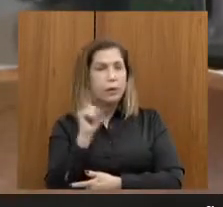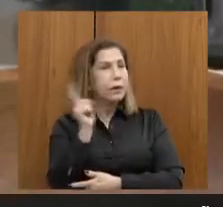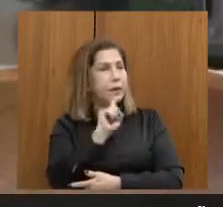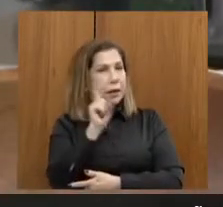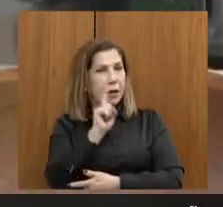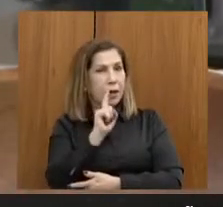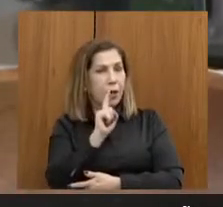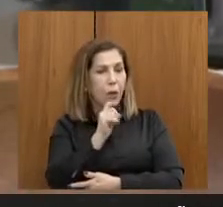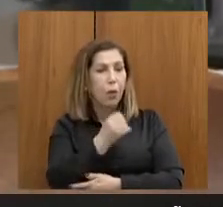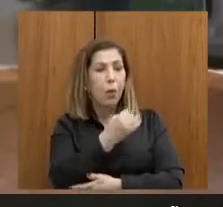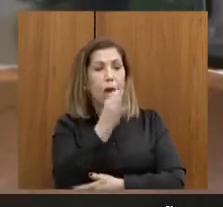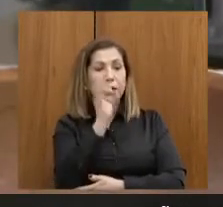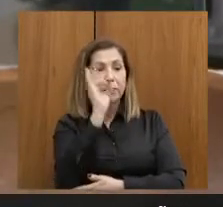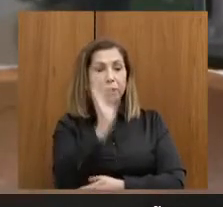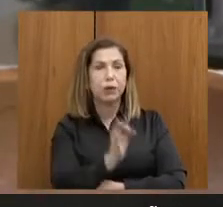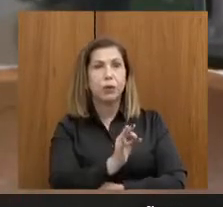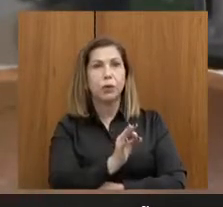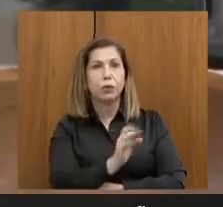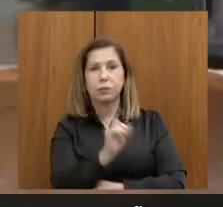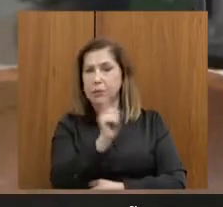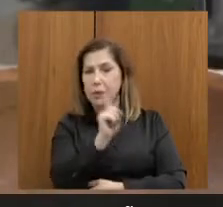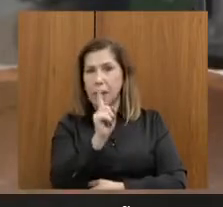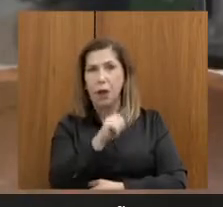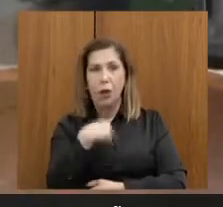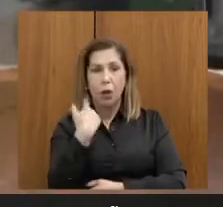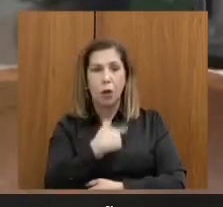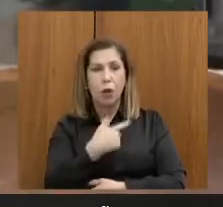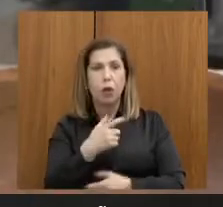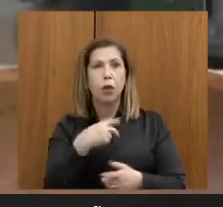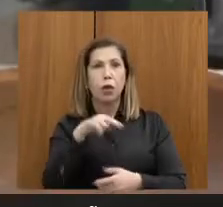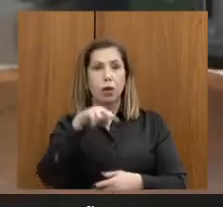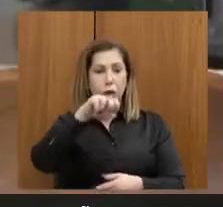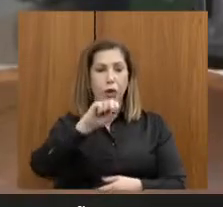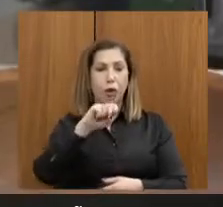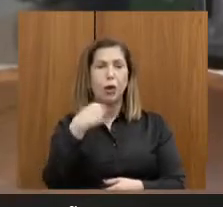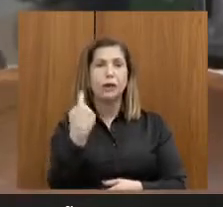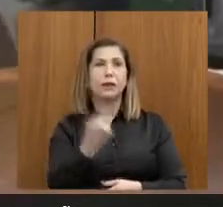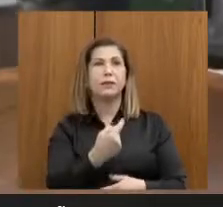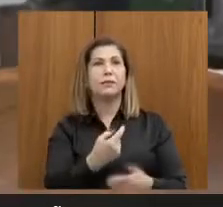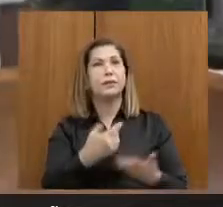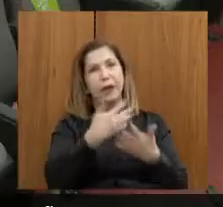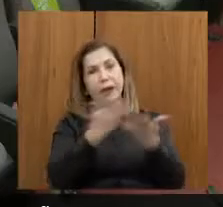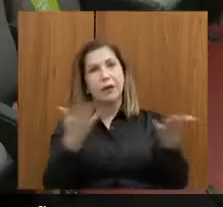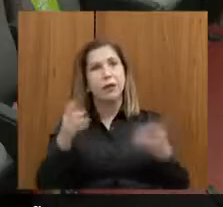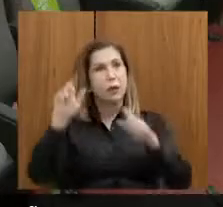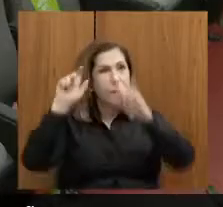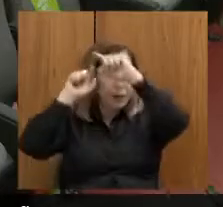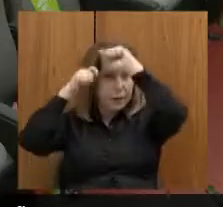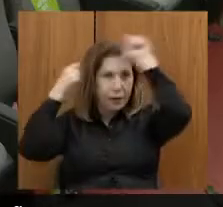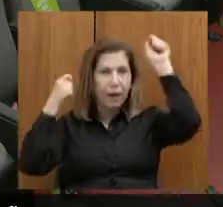nem é somos números e é isso Deputado André brigar